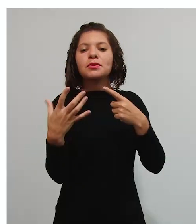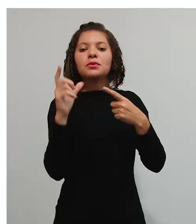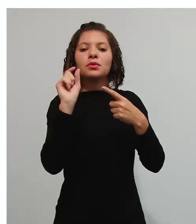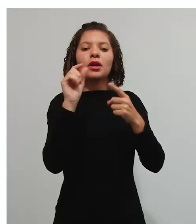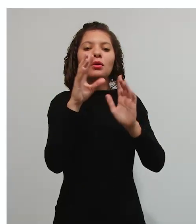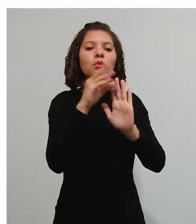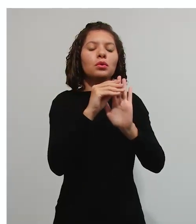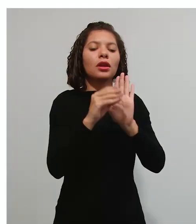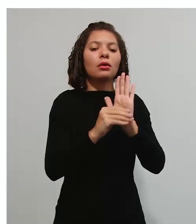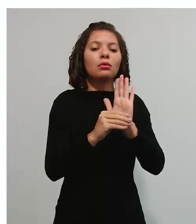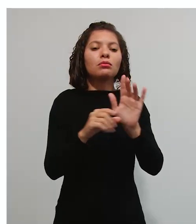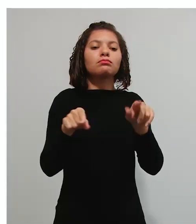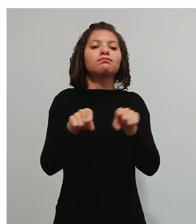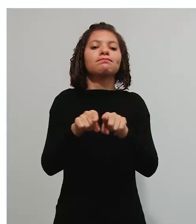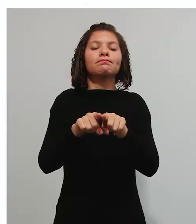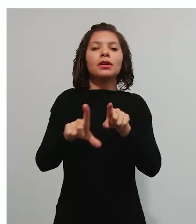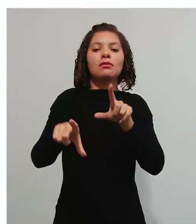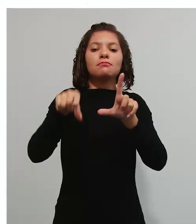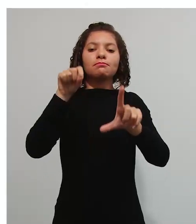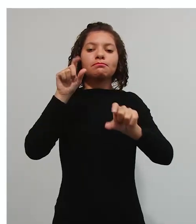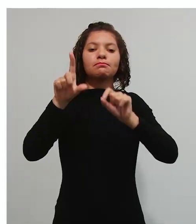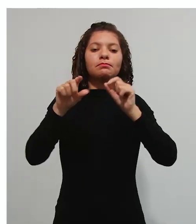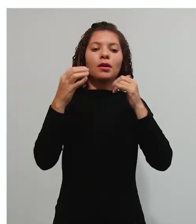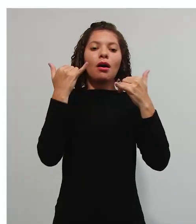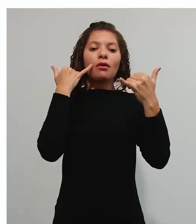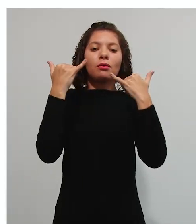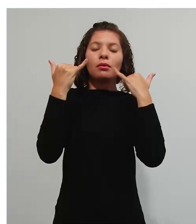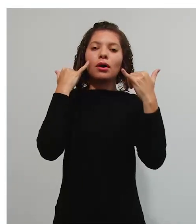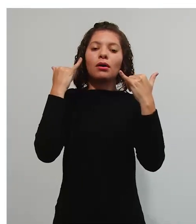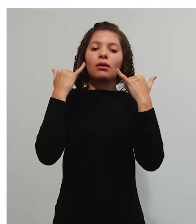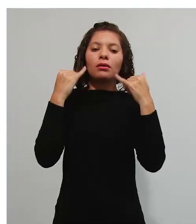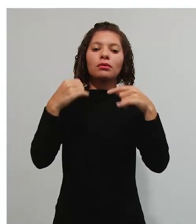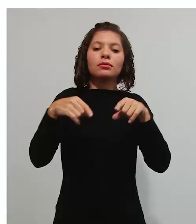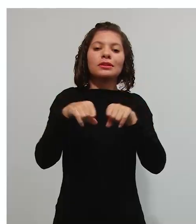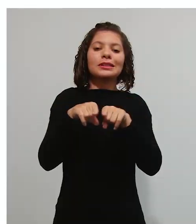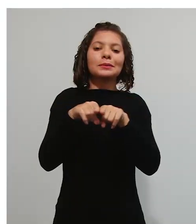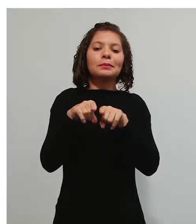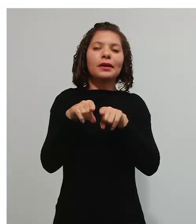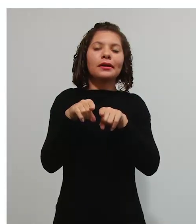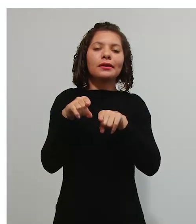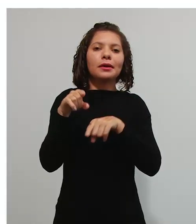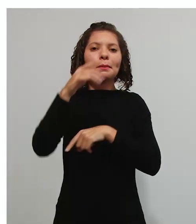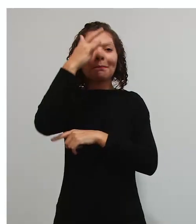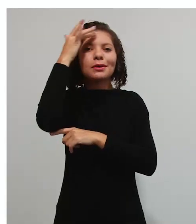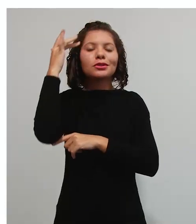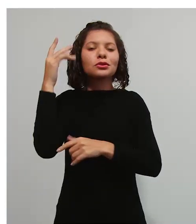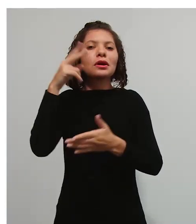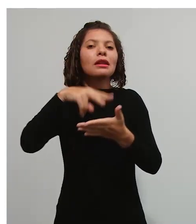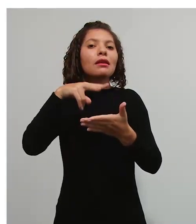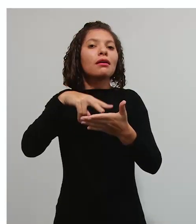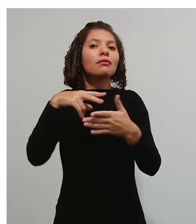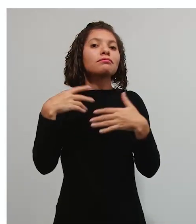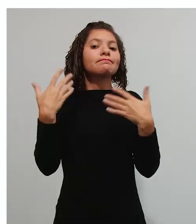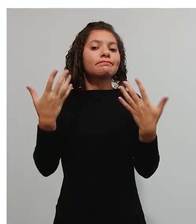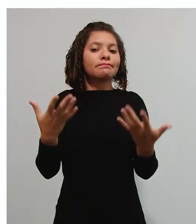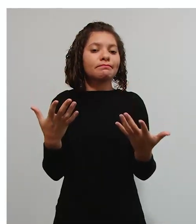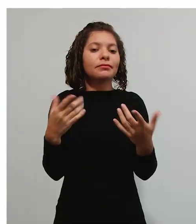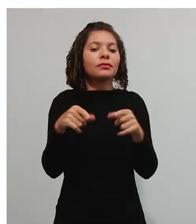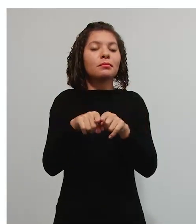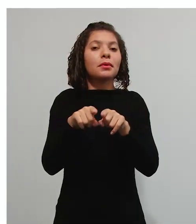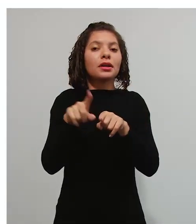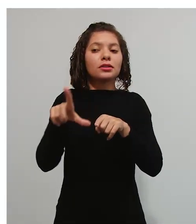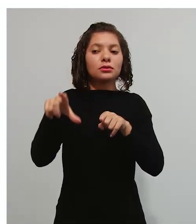eu seleciono as informações que eu vou utilizar, eu defino os possíveis leitores e a variante